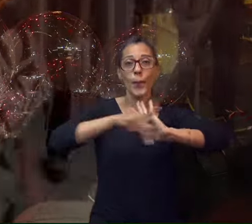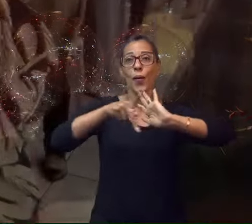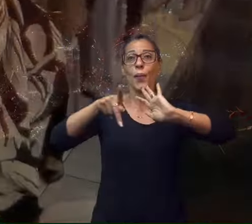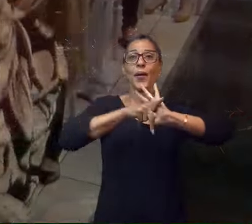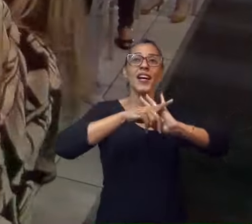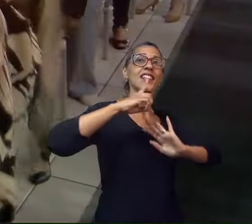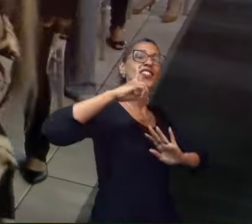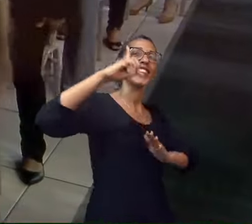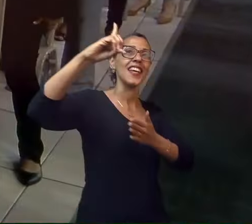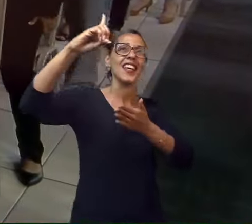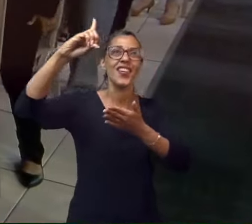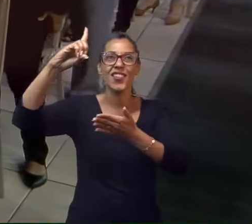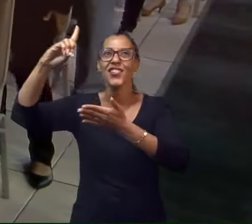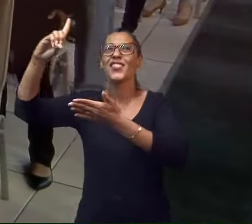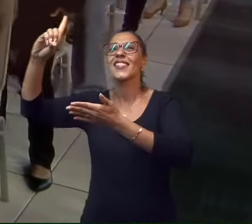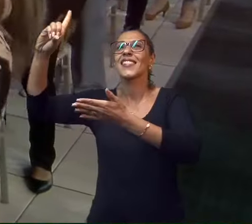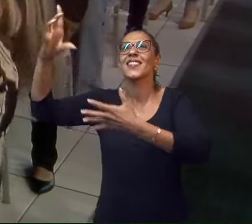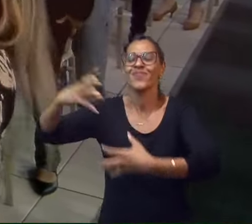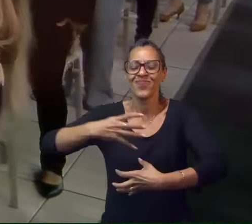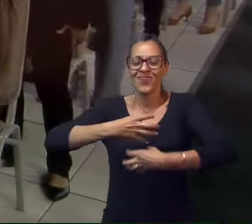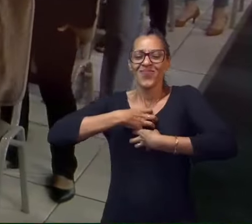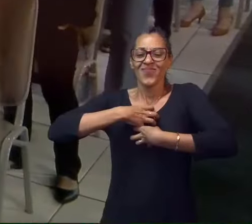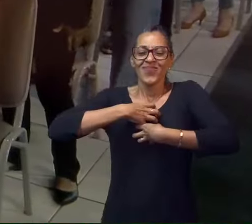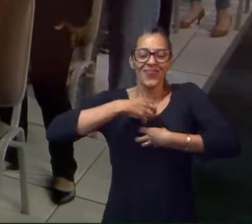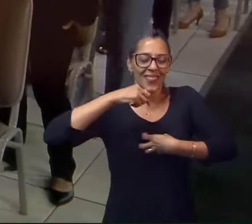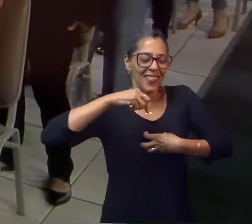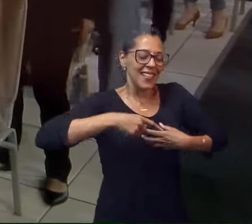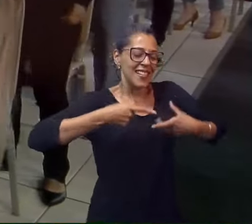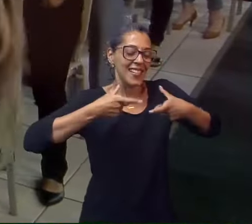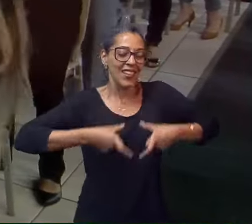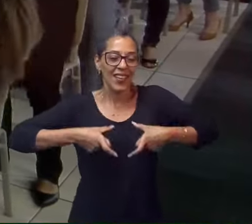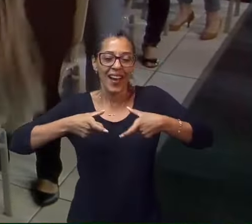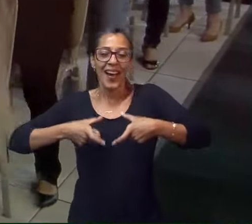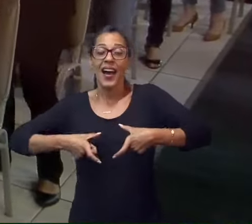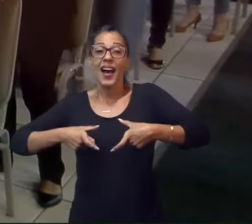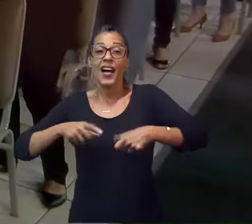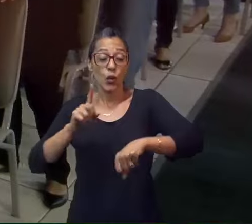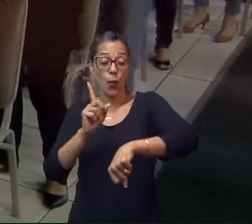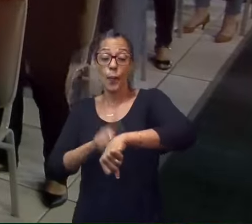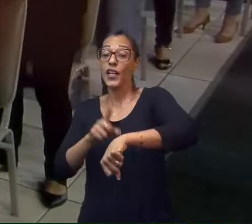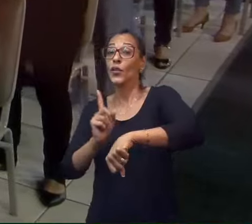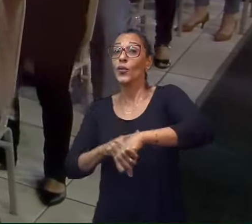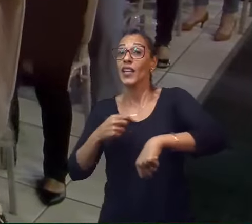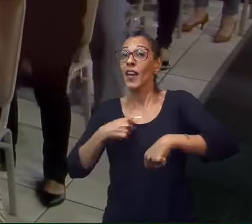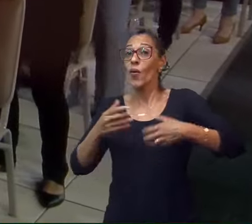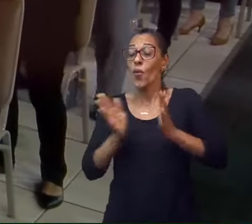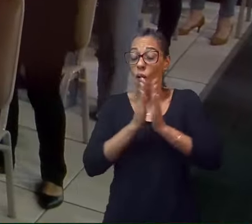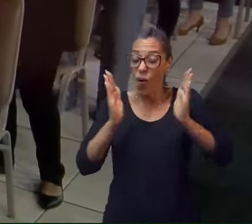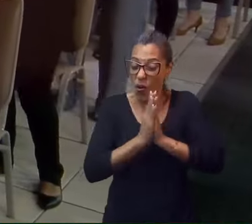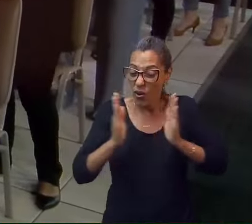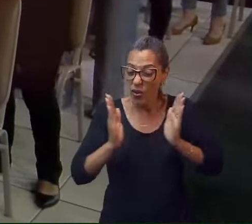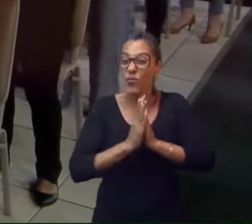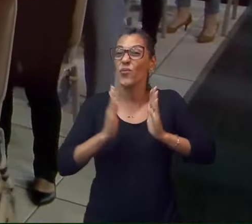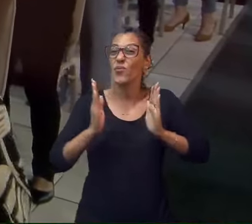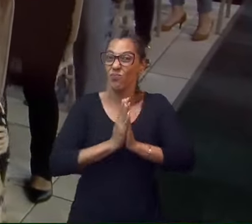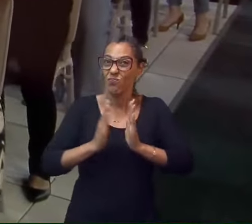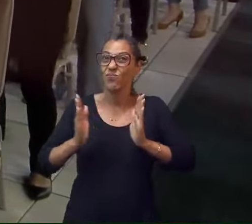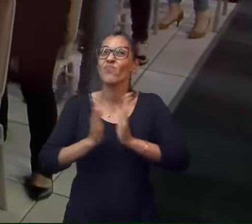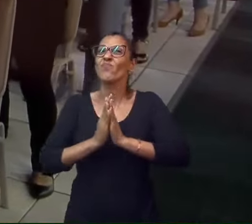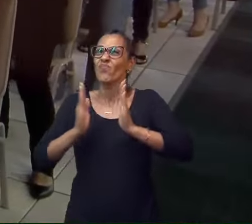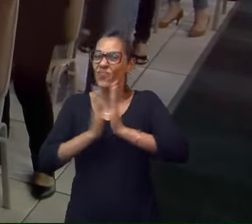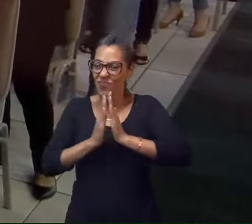é a unção de Deus que está neste lugar algo